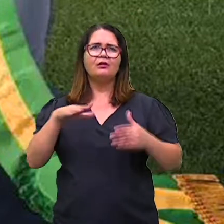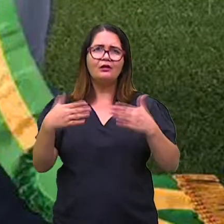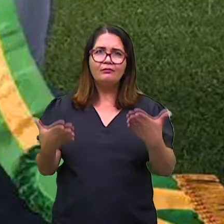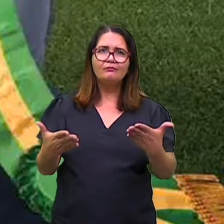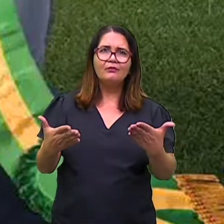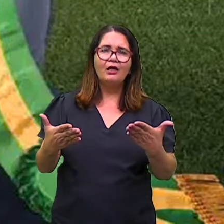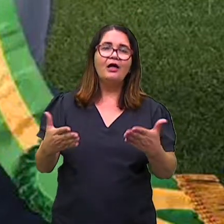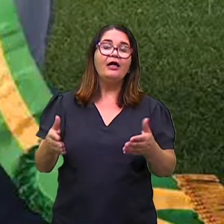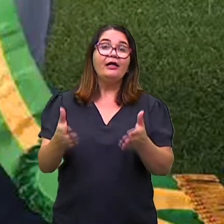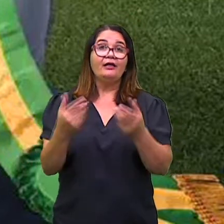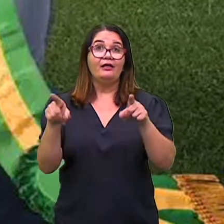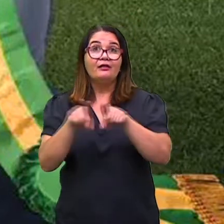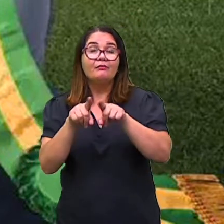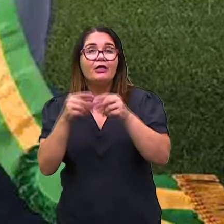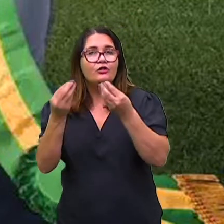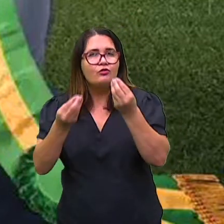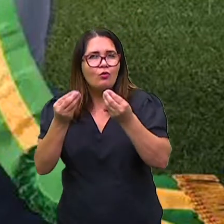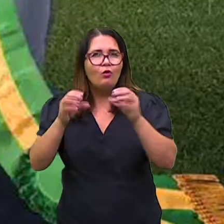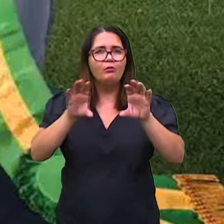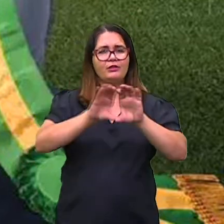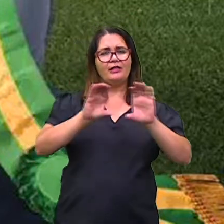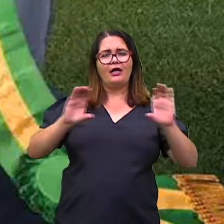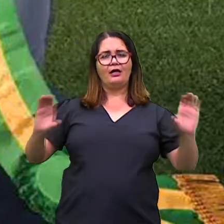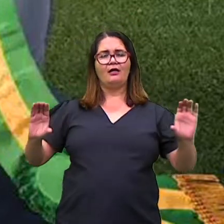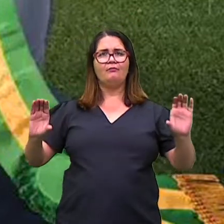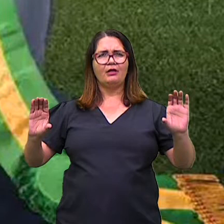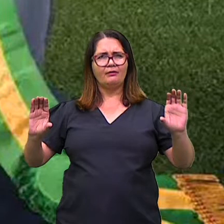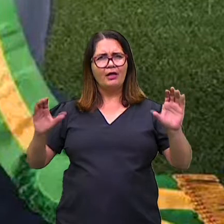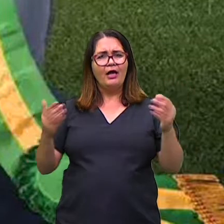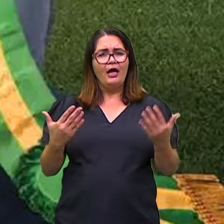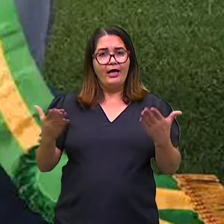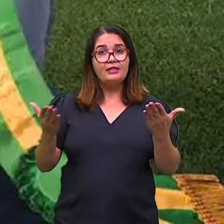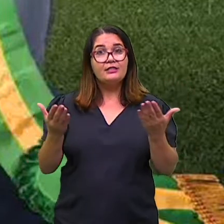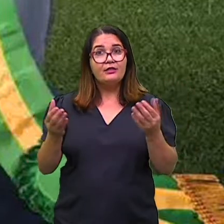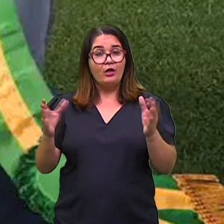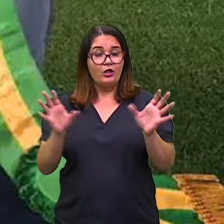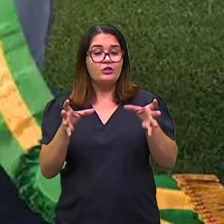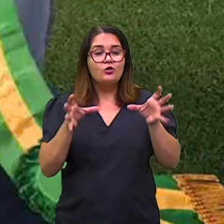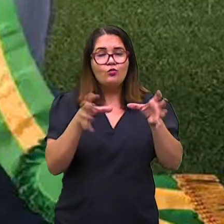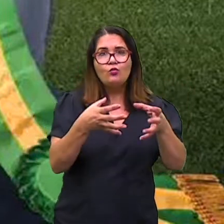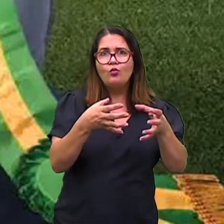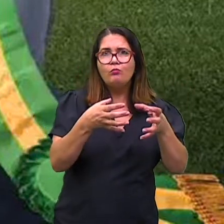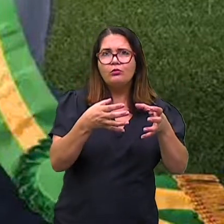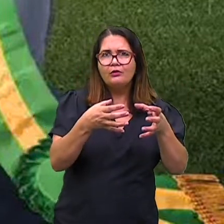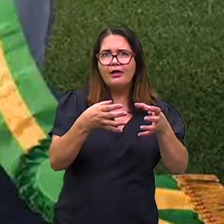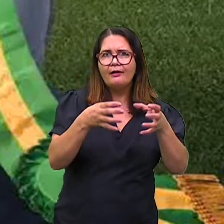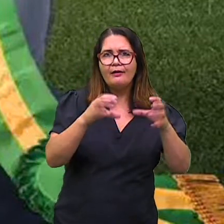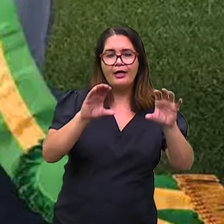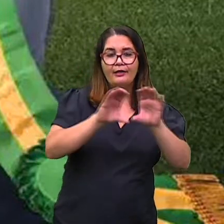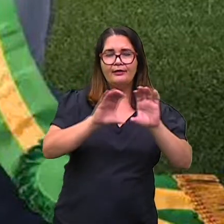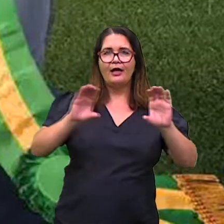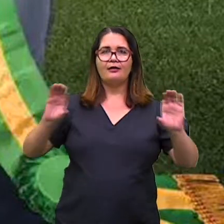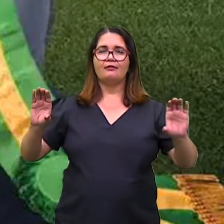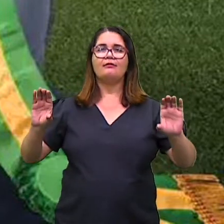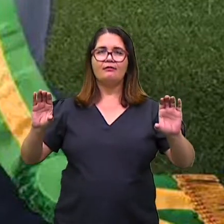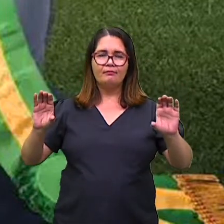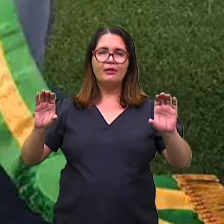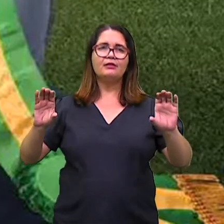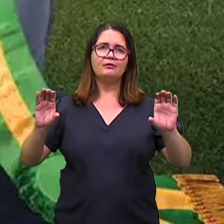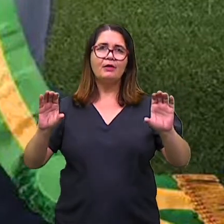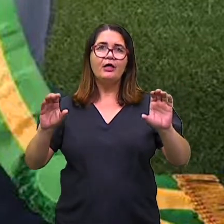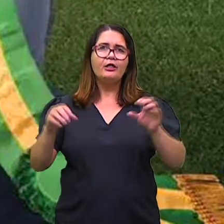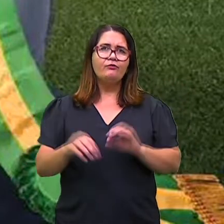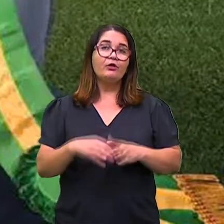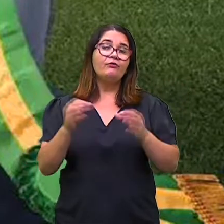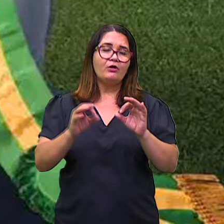Câmara, deputado Jovair Arantes, descartaram do processo as acusações de